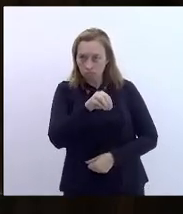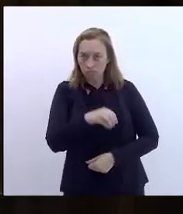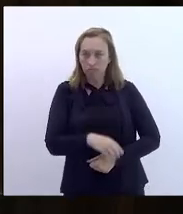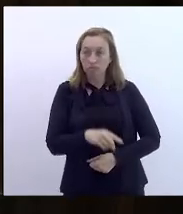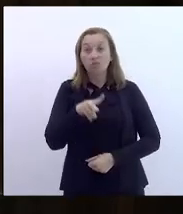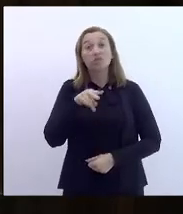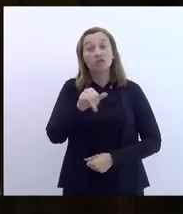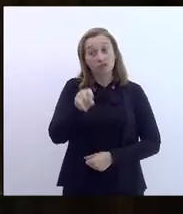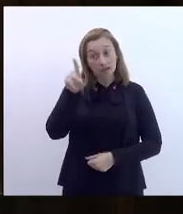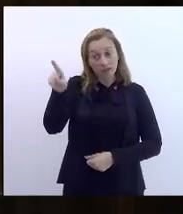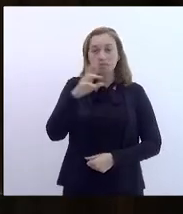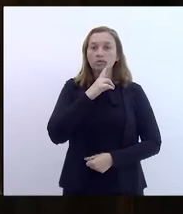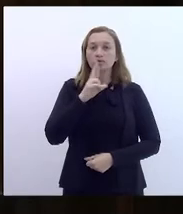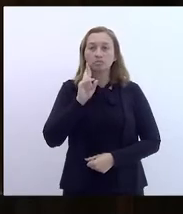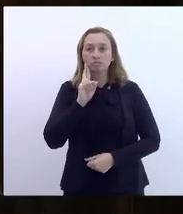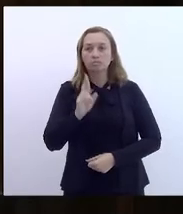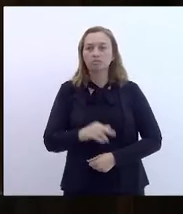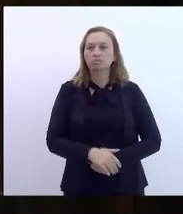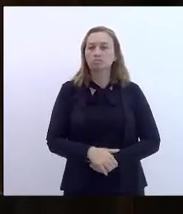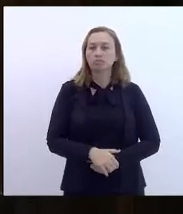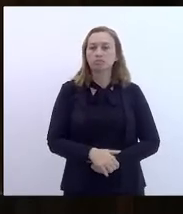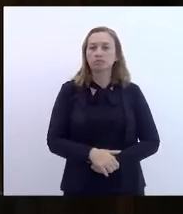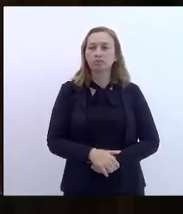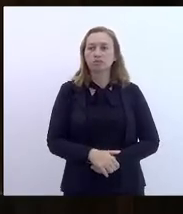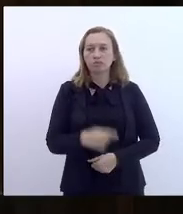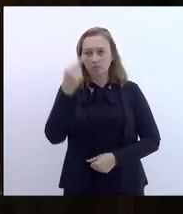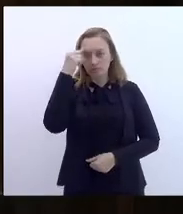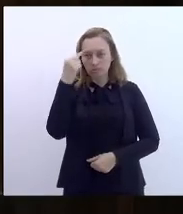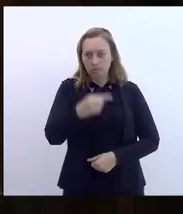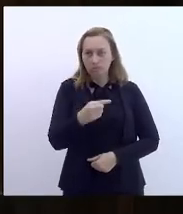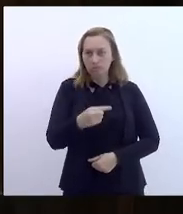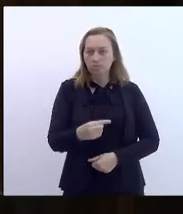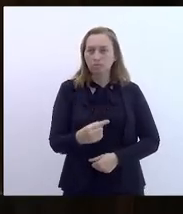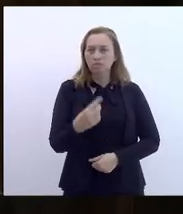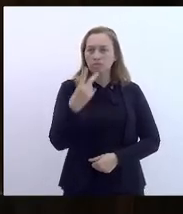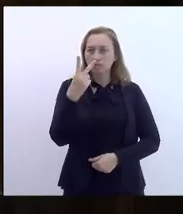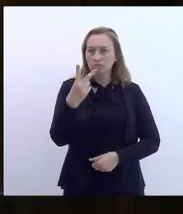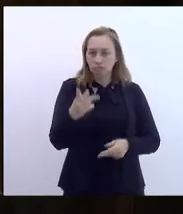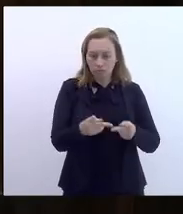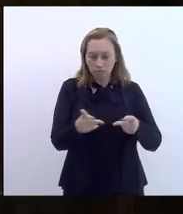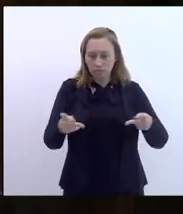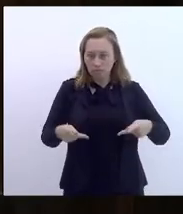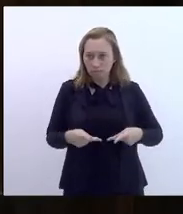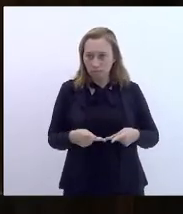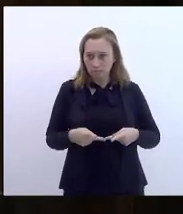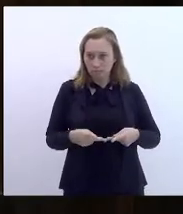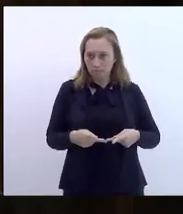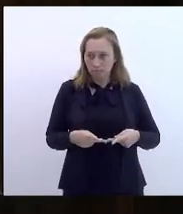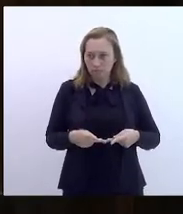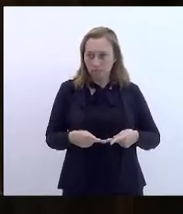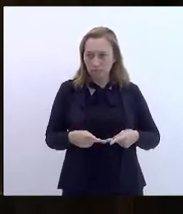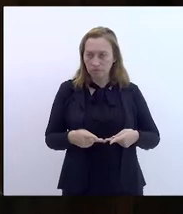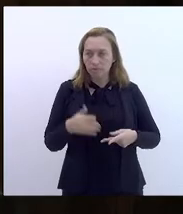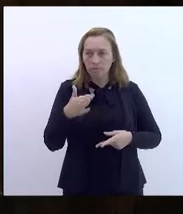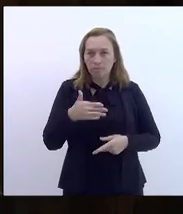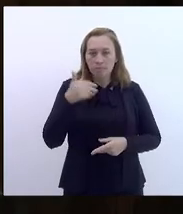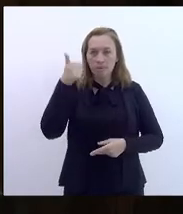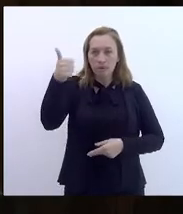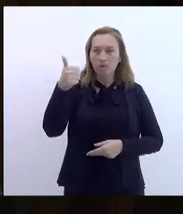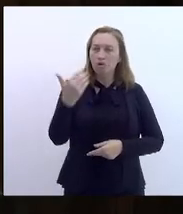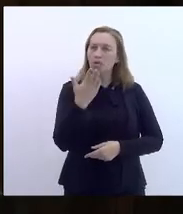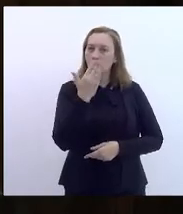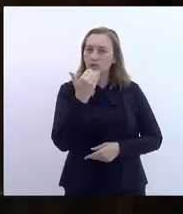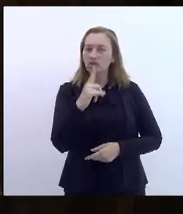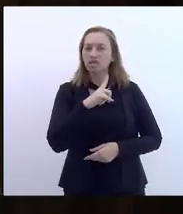vai naquele restaurante e manda fazer uma duas quentinhas E da melhor comida